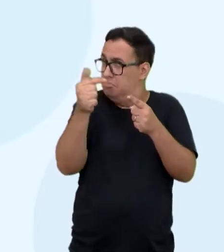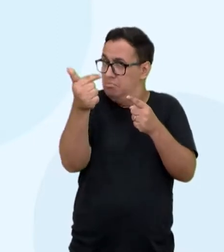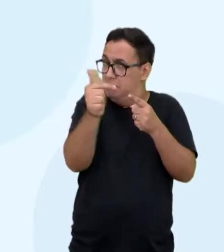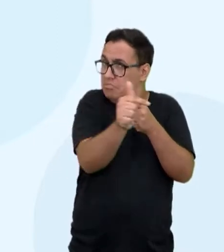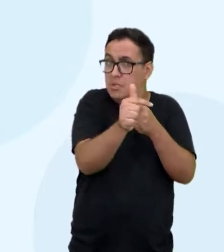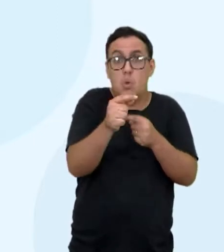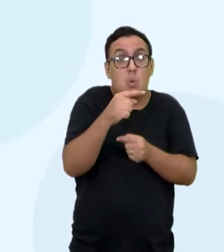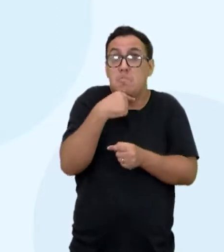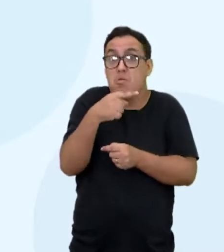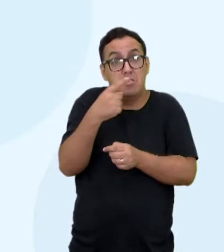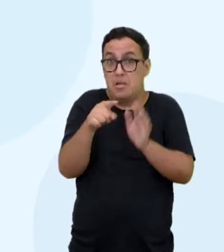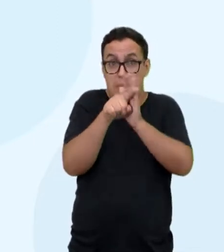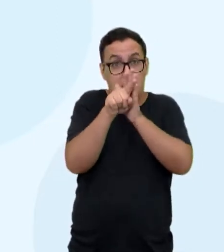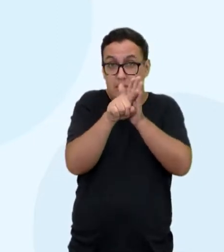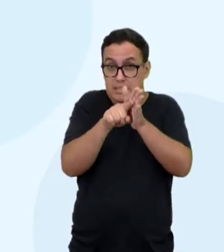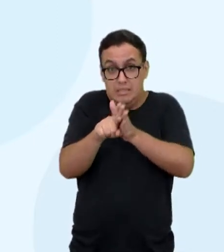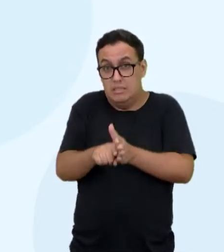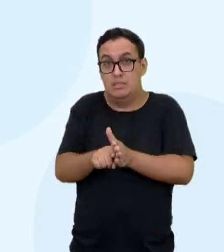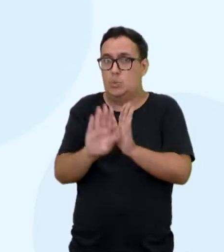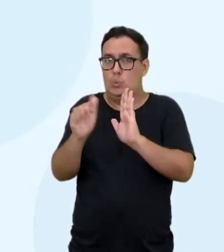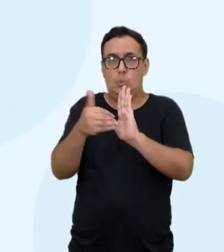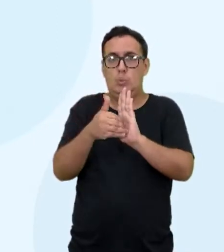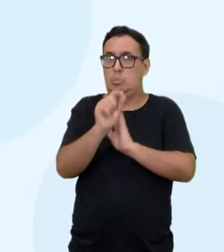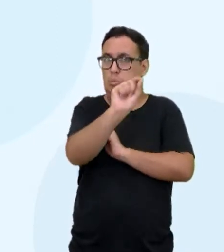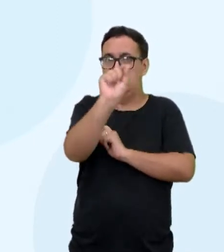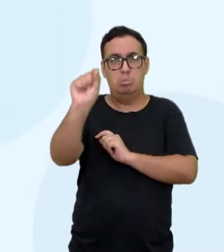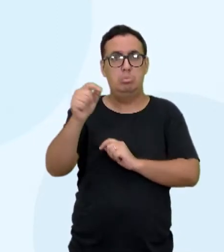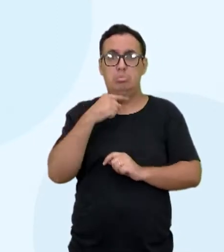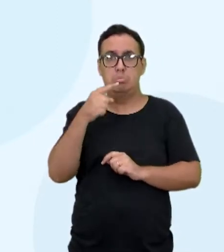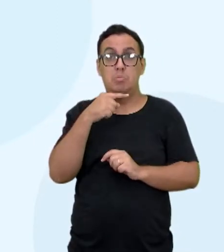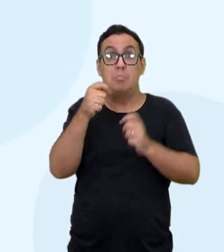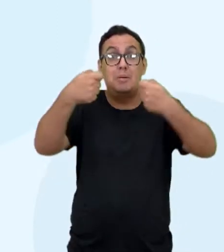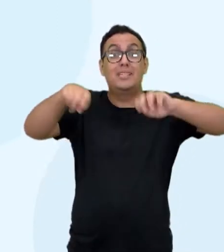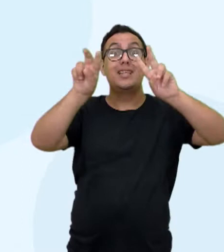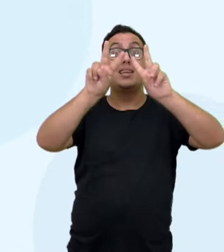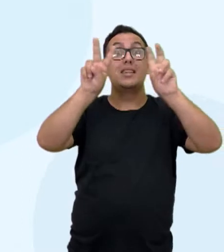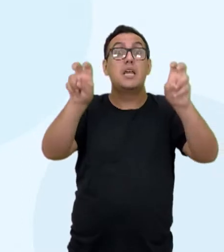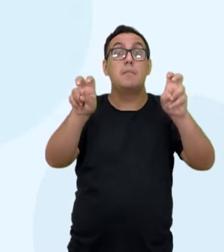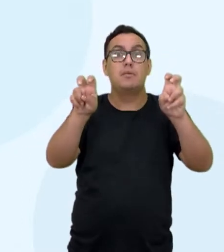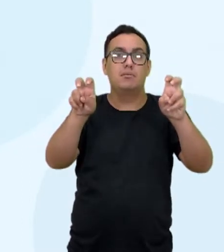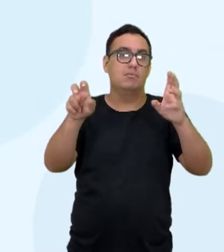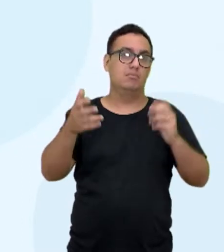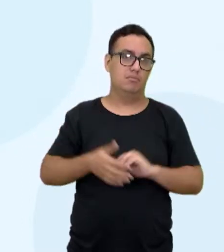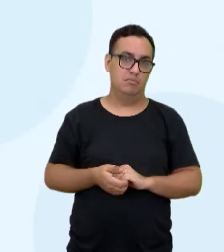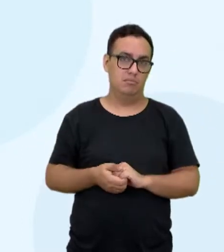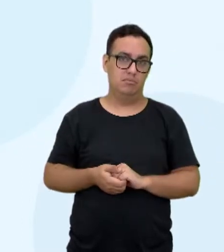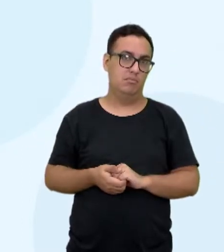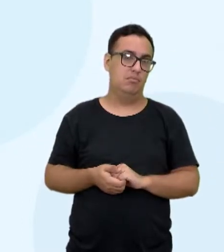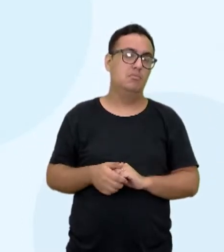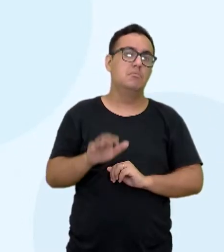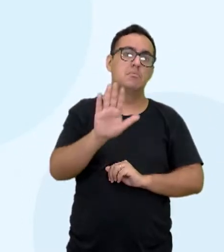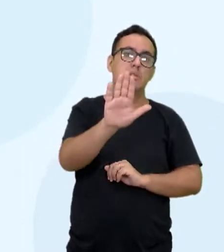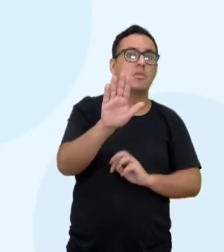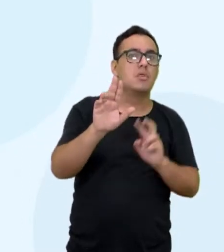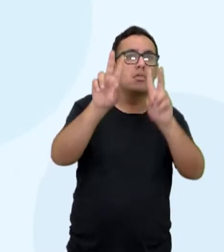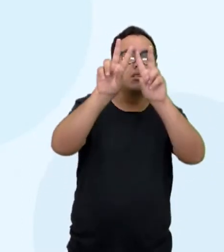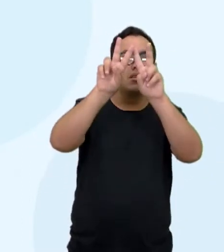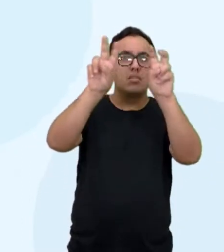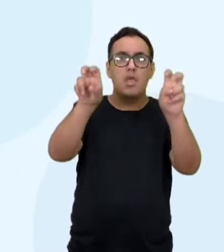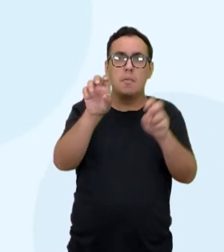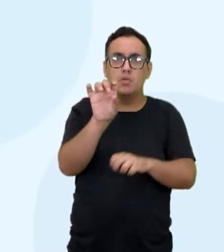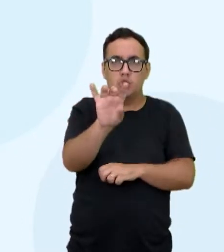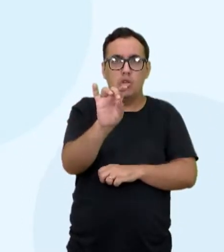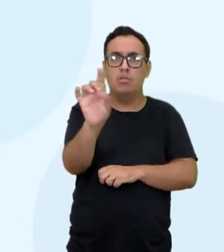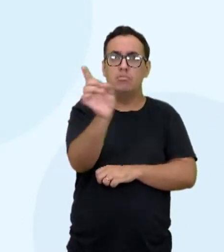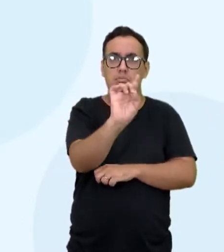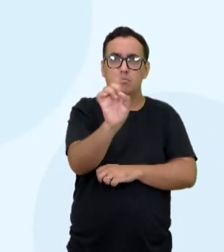nenhum tipo de pesquisa acadêmica, eu preciso definir um tema, um assunto. Mas, para além de definir